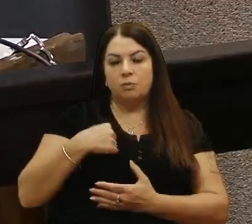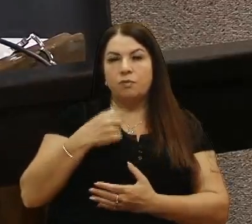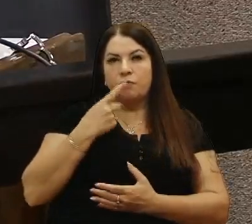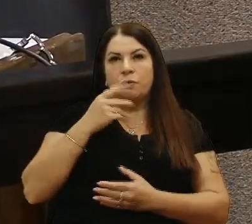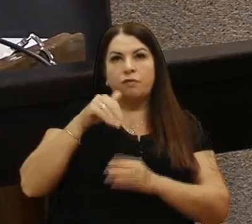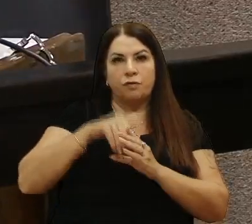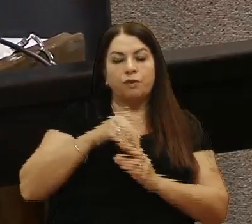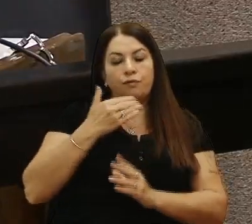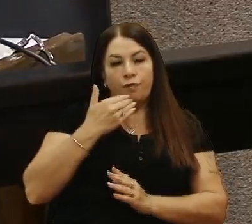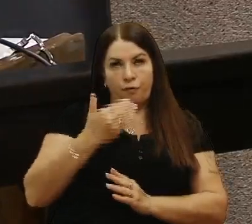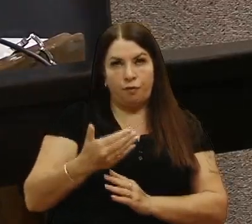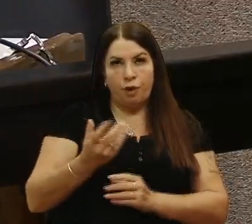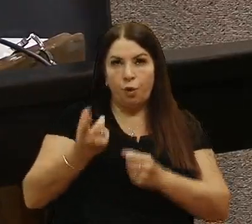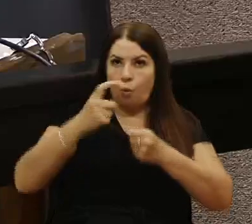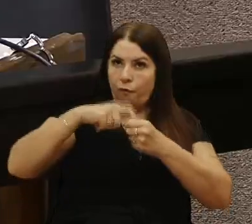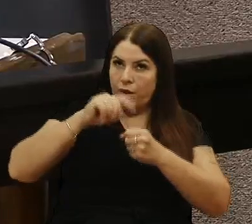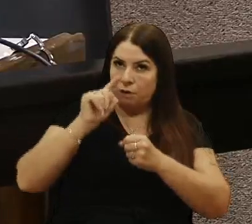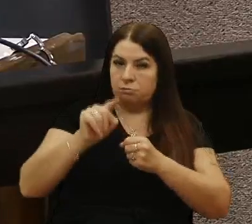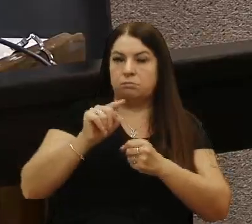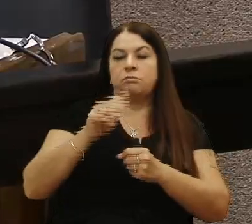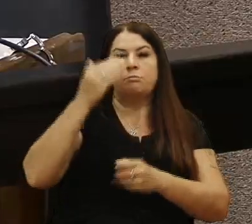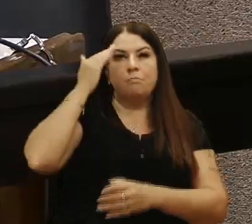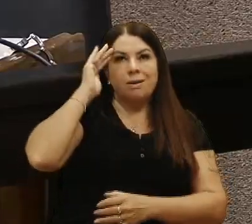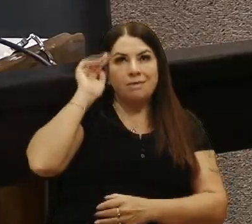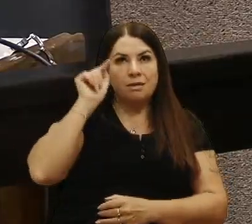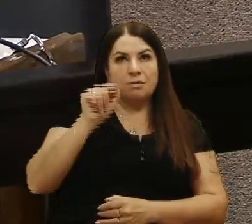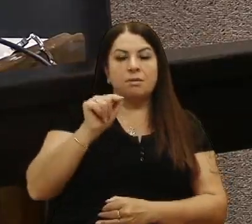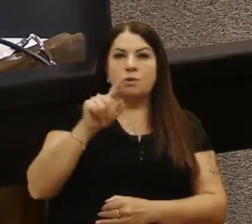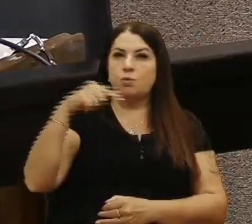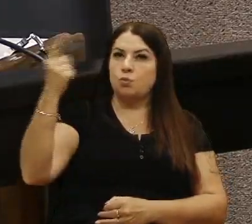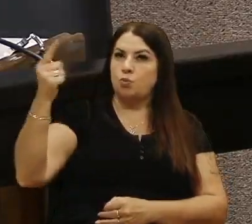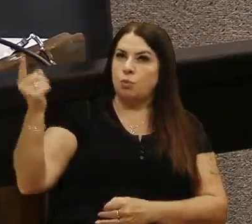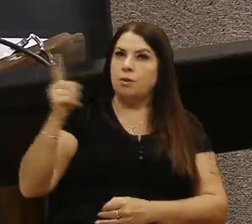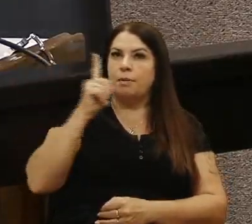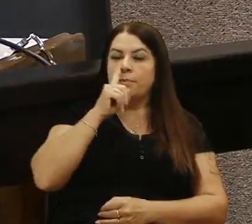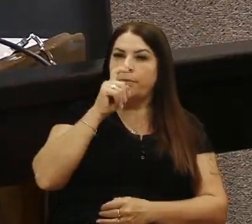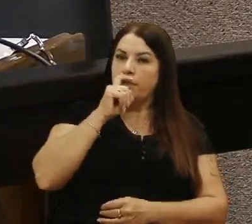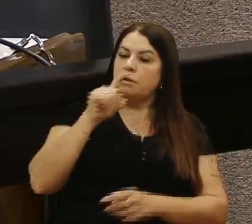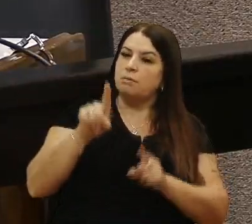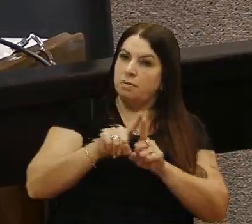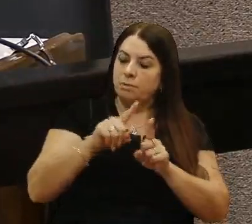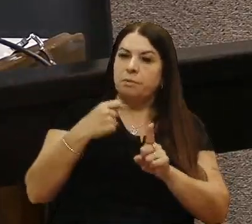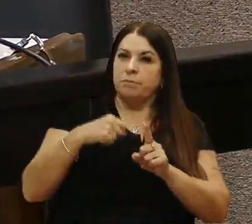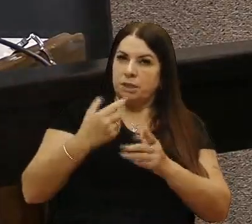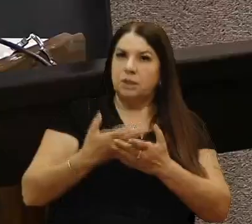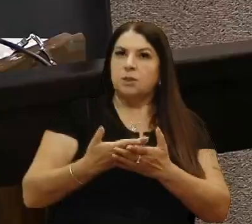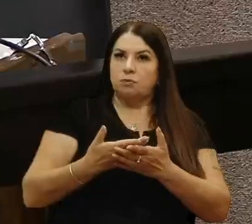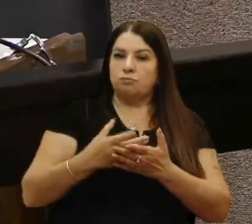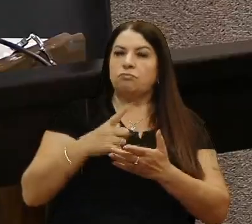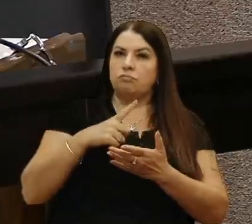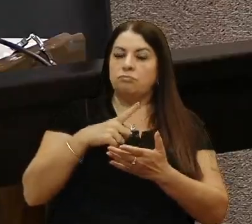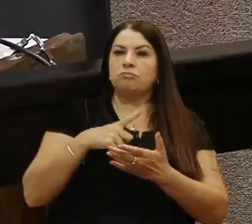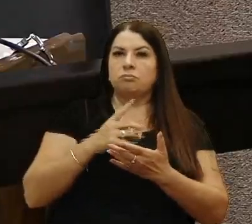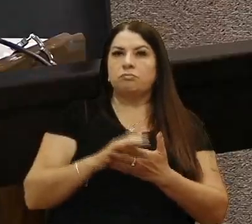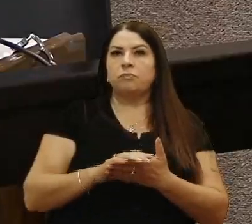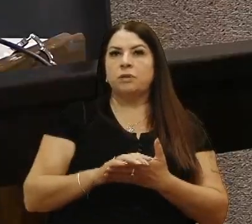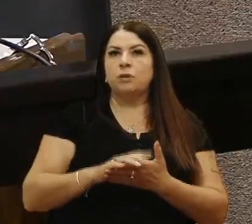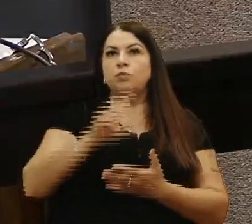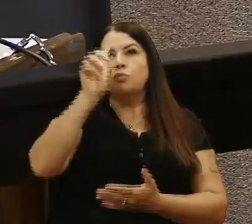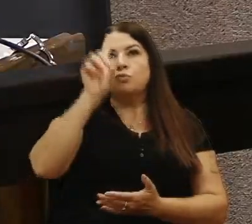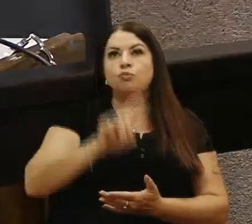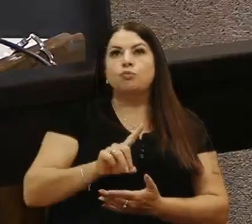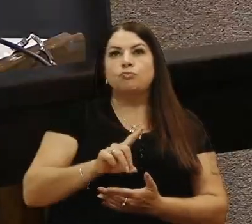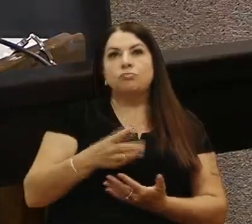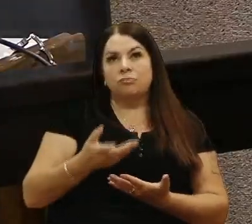votarei favorável ao convênio, mas por entender que os outros pais também precisam ter o